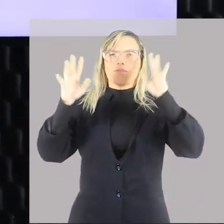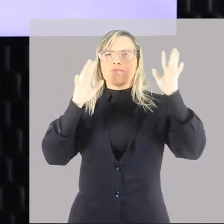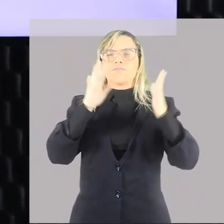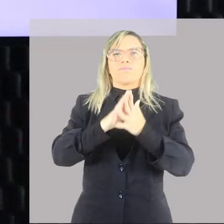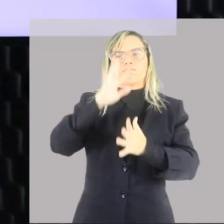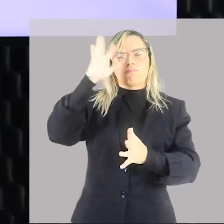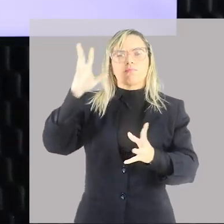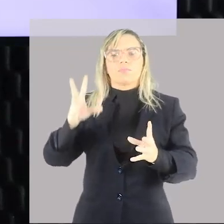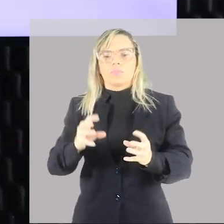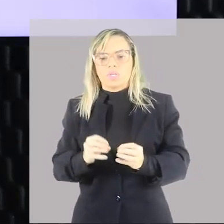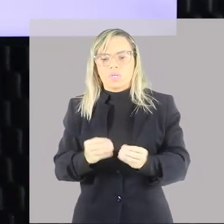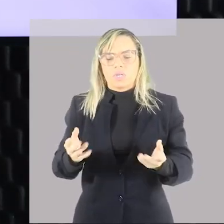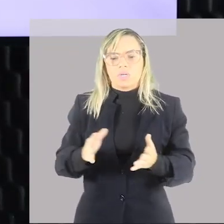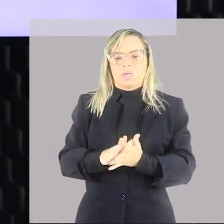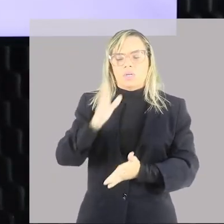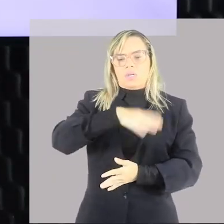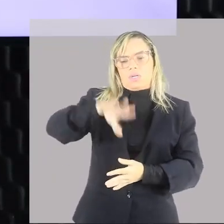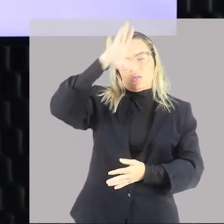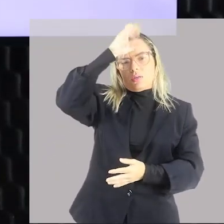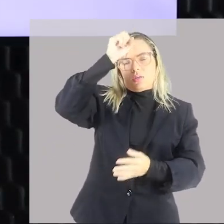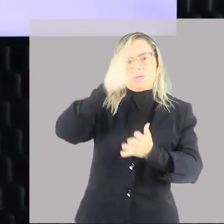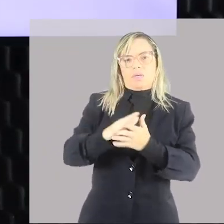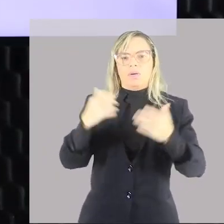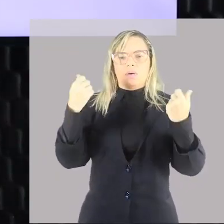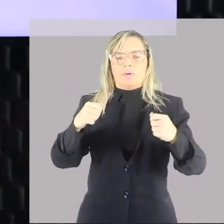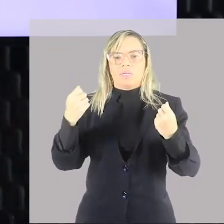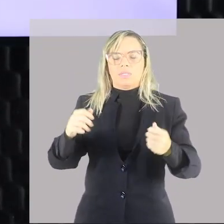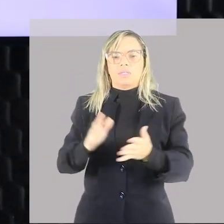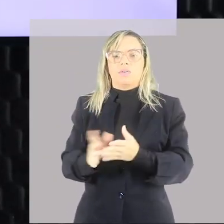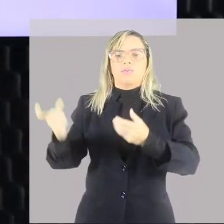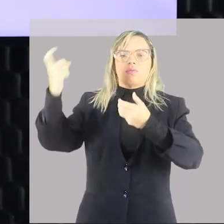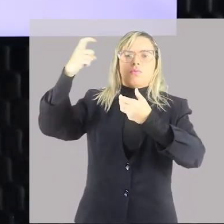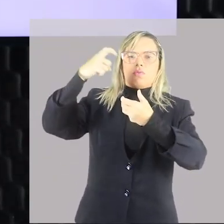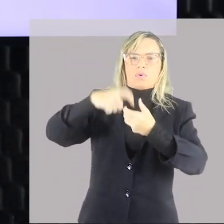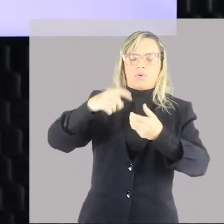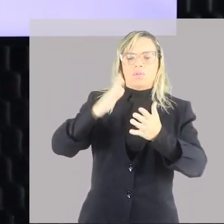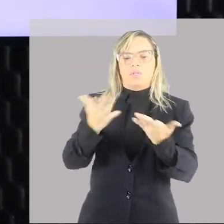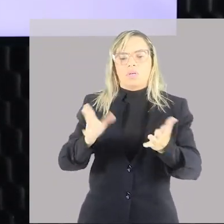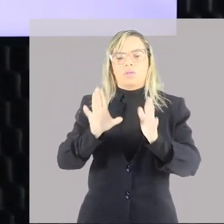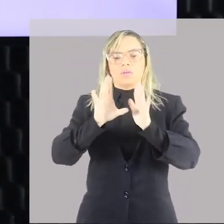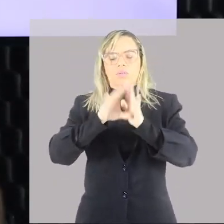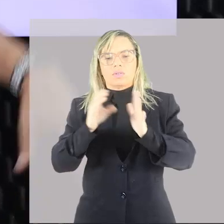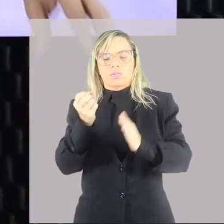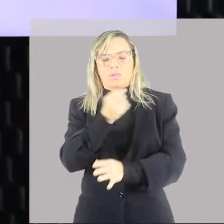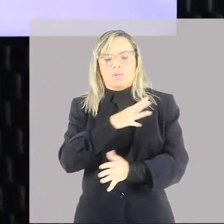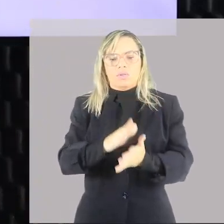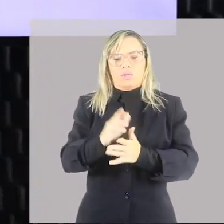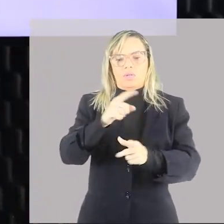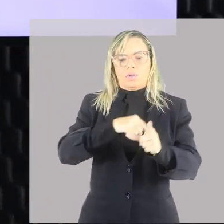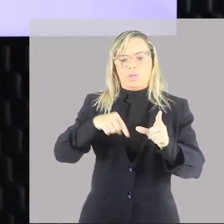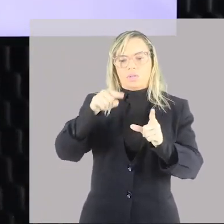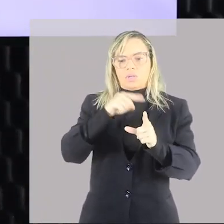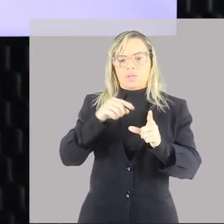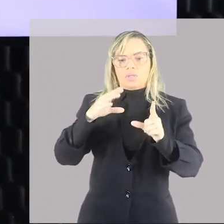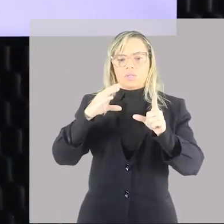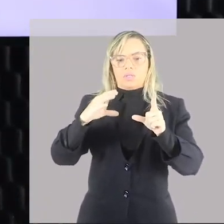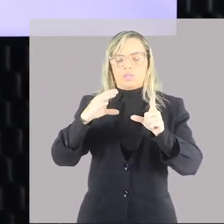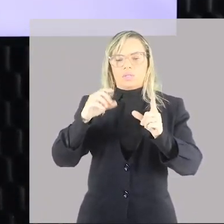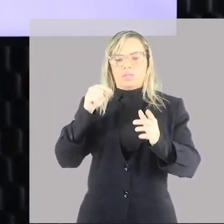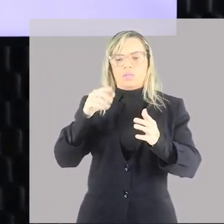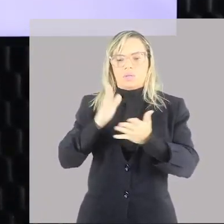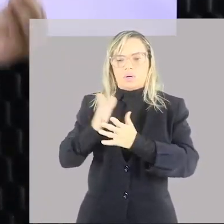já pensava alguma coisa, agora você precisa repensar. O ato de influenciar a pessoa, isso aqui é persuasão,